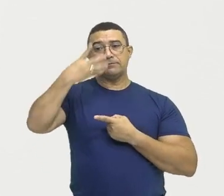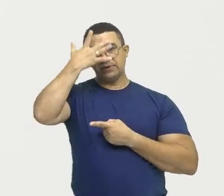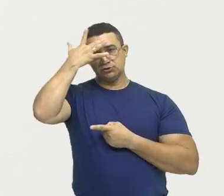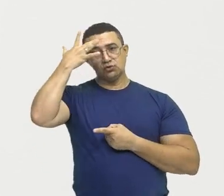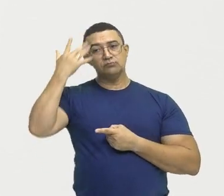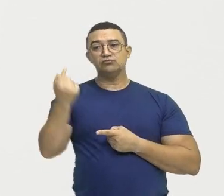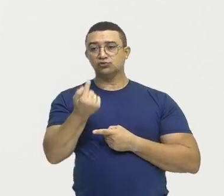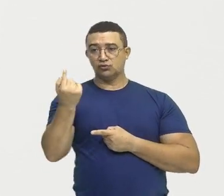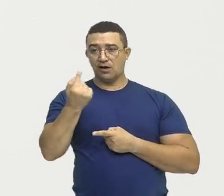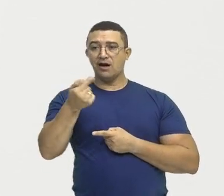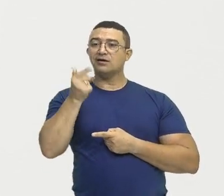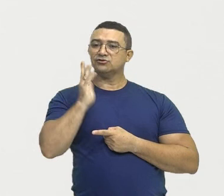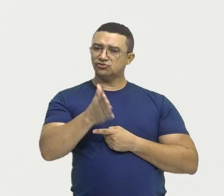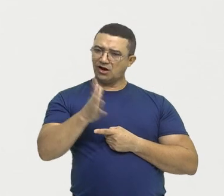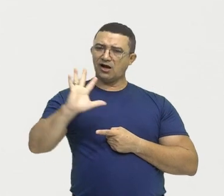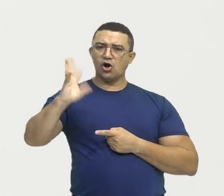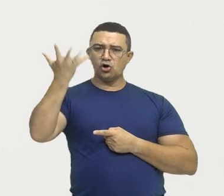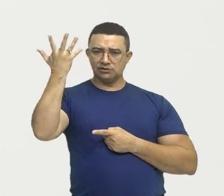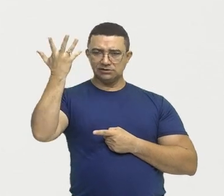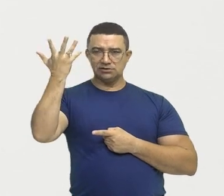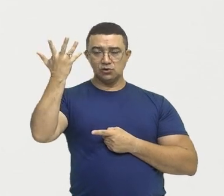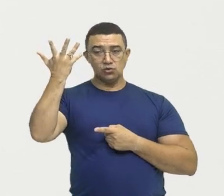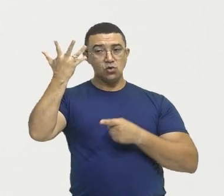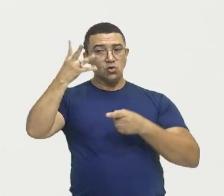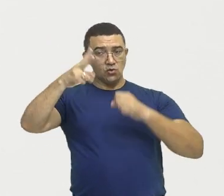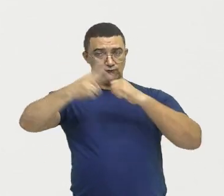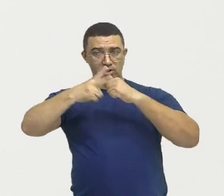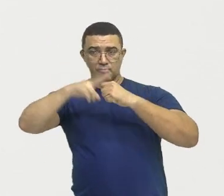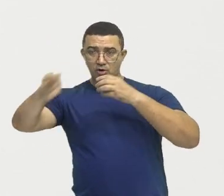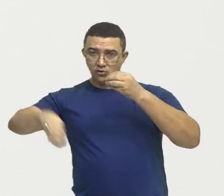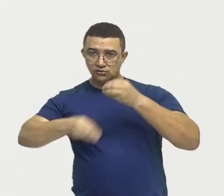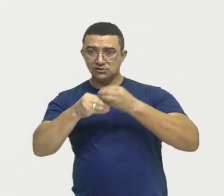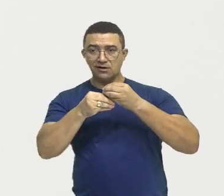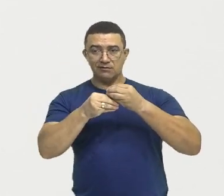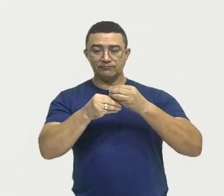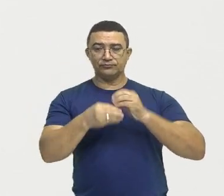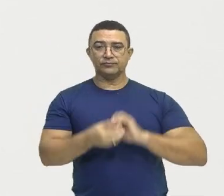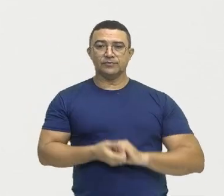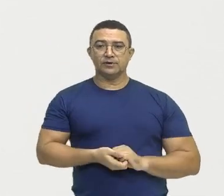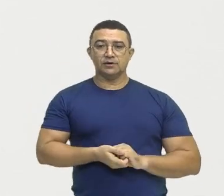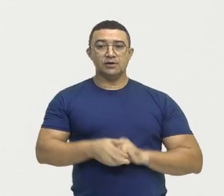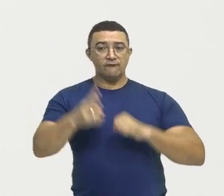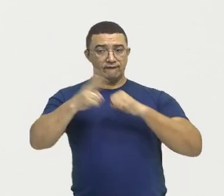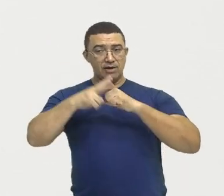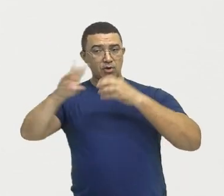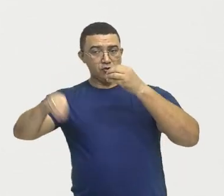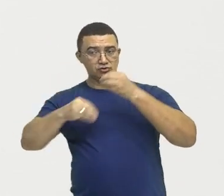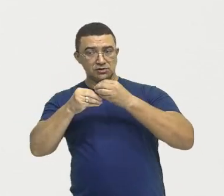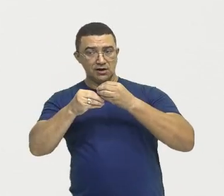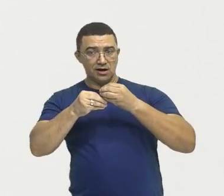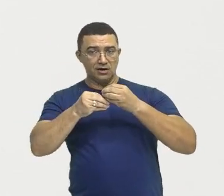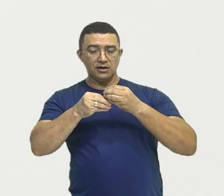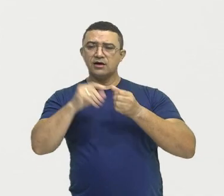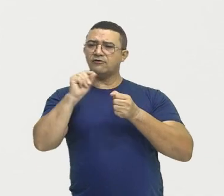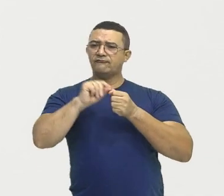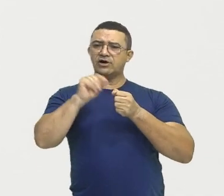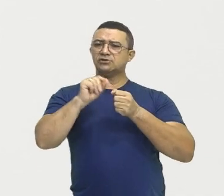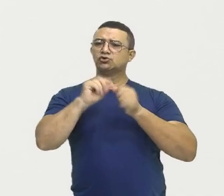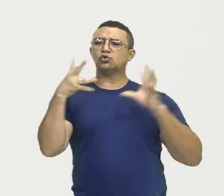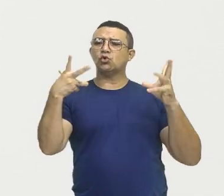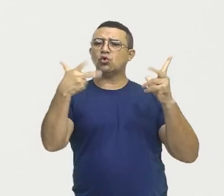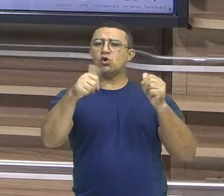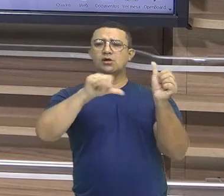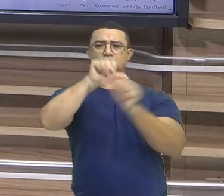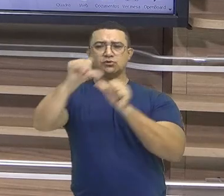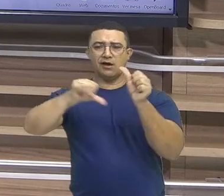já aconteceu aqui com o verbo auxiliar. O verbo auxiliar, como nós já sabemos, ele é o que faz tudo, tá? Ele faz todas as